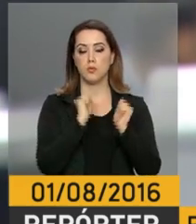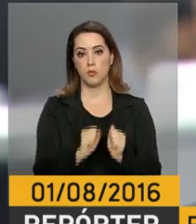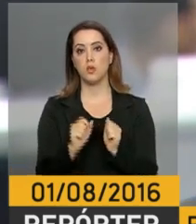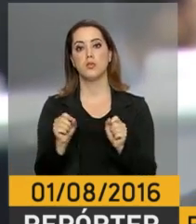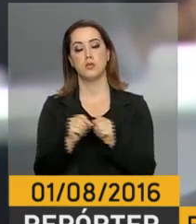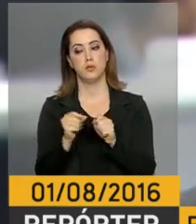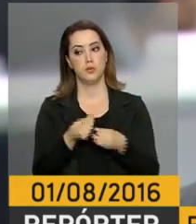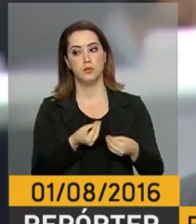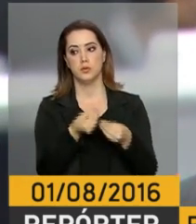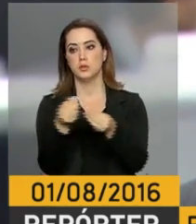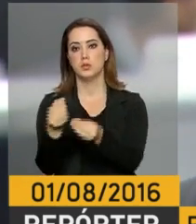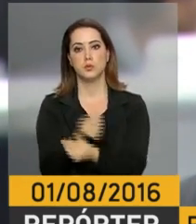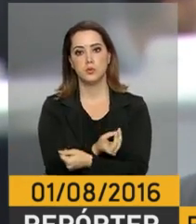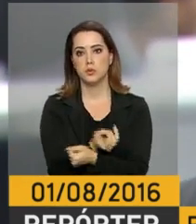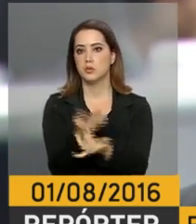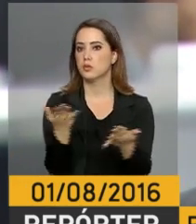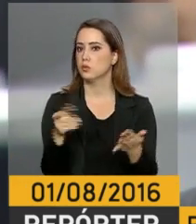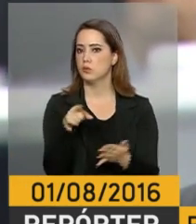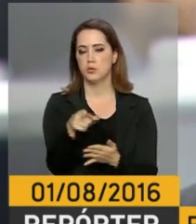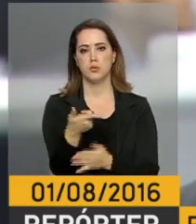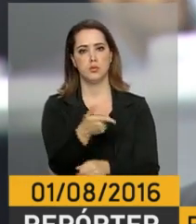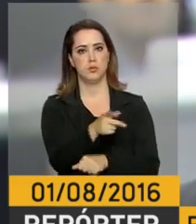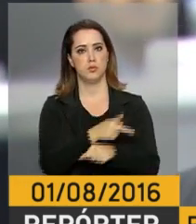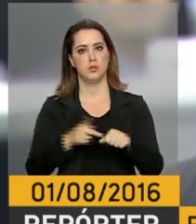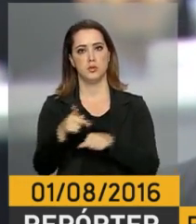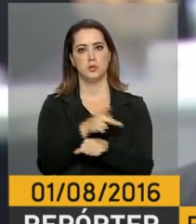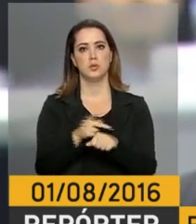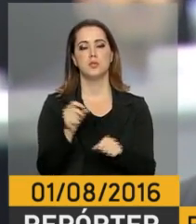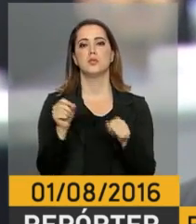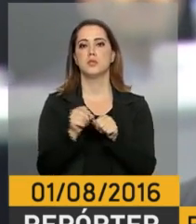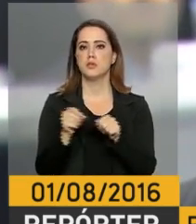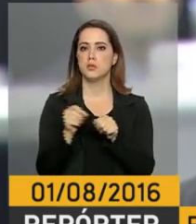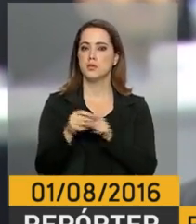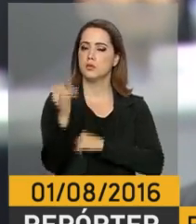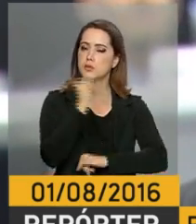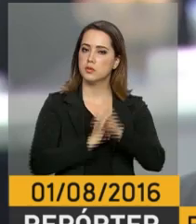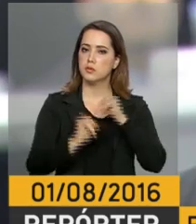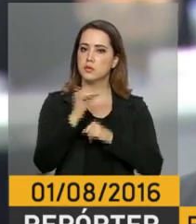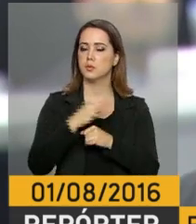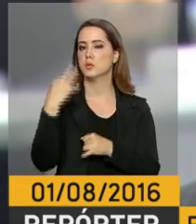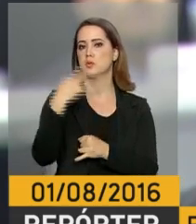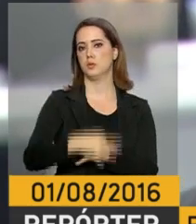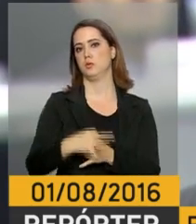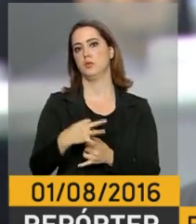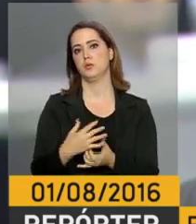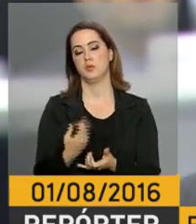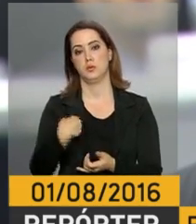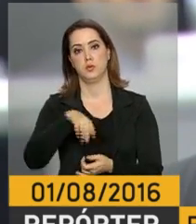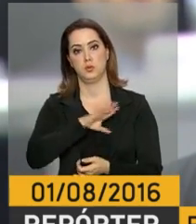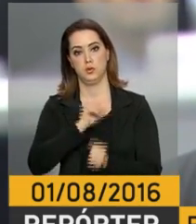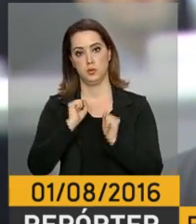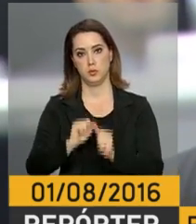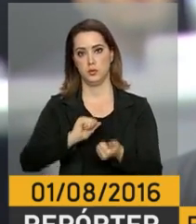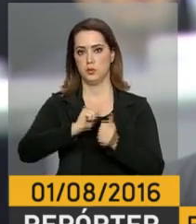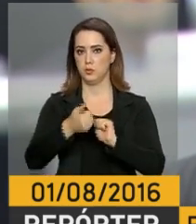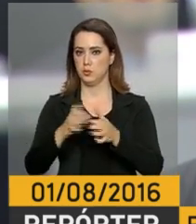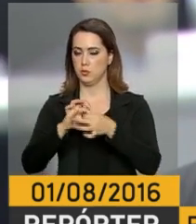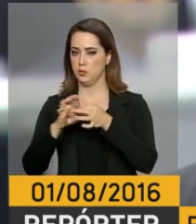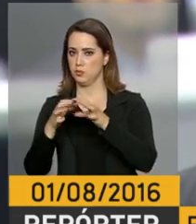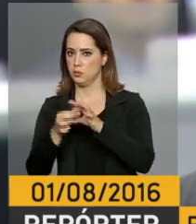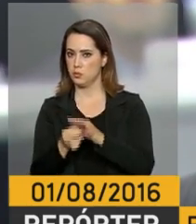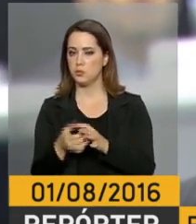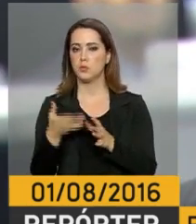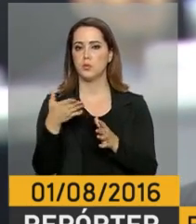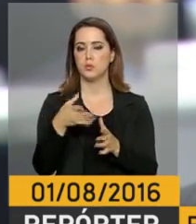esses países para que eles completem as informações, para que nós possamos ter Jogos Olímpicos com